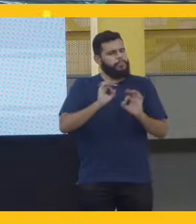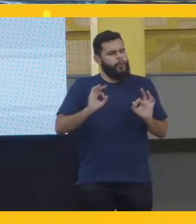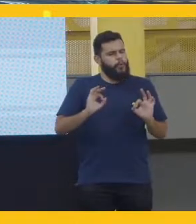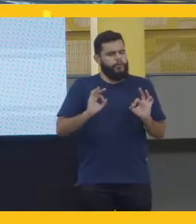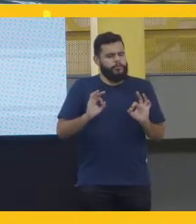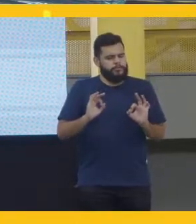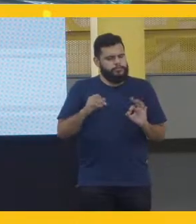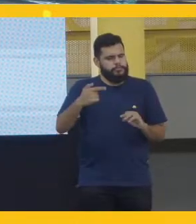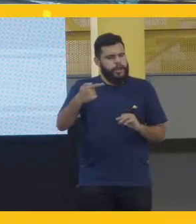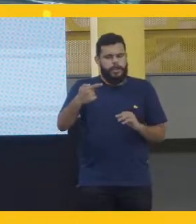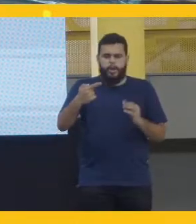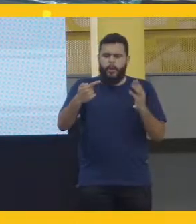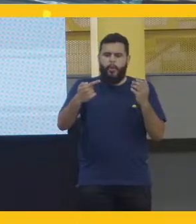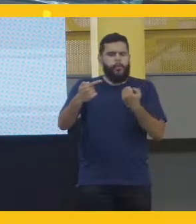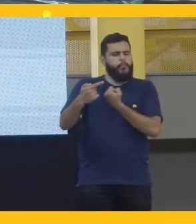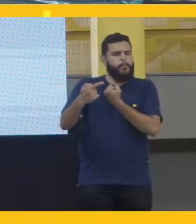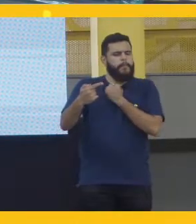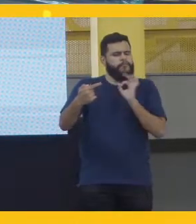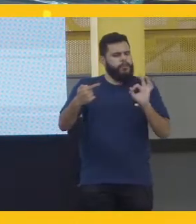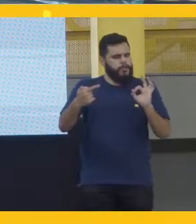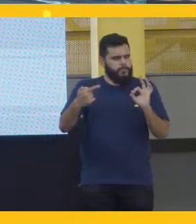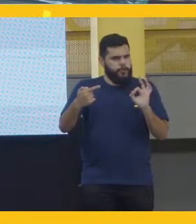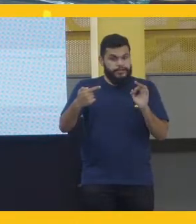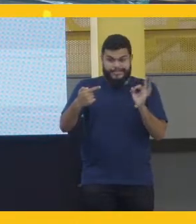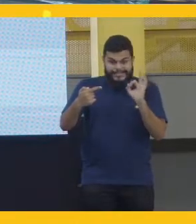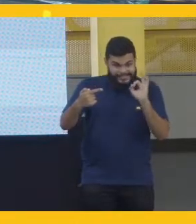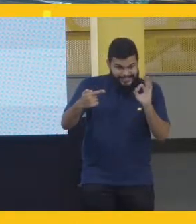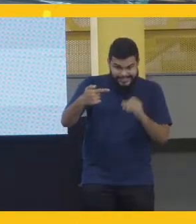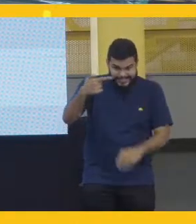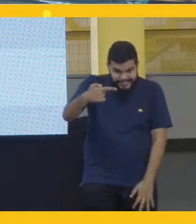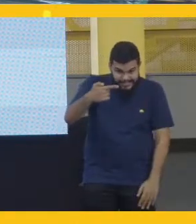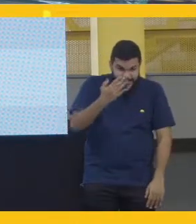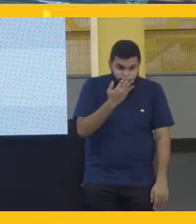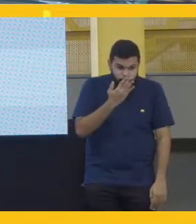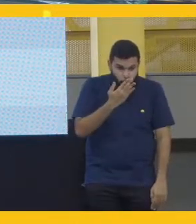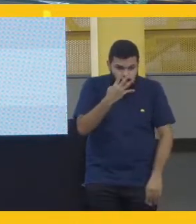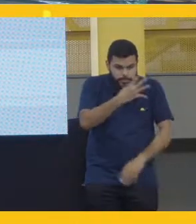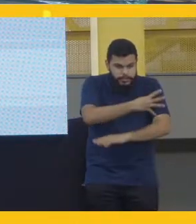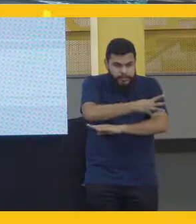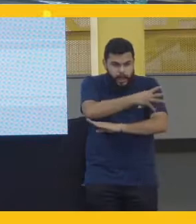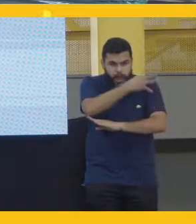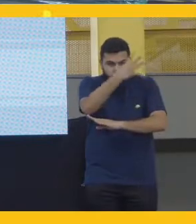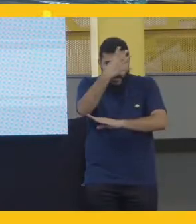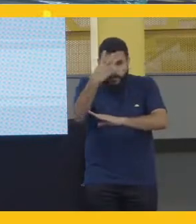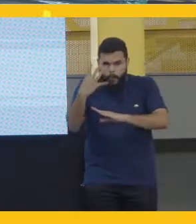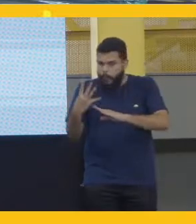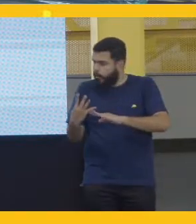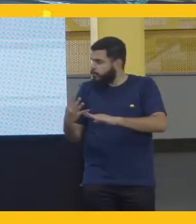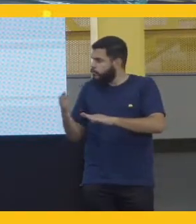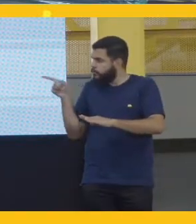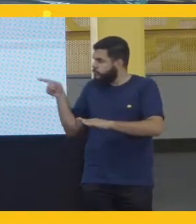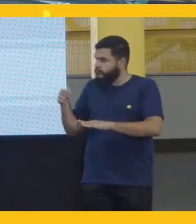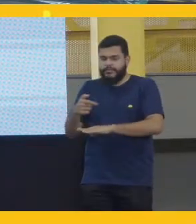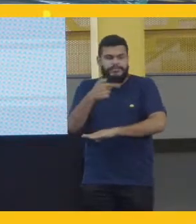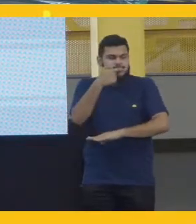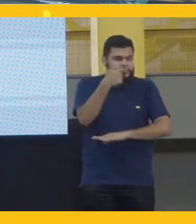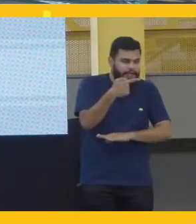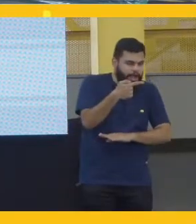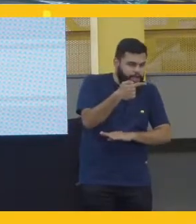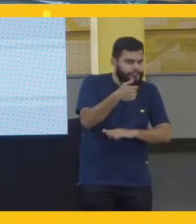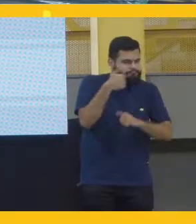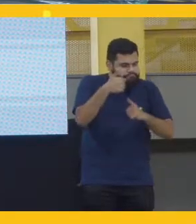Então, quando a gente dá 7 cores ao arco-íris, a gente está querendo dar nome a 7, mas querendo dizer que